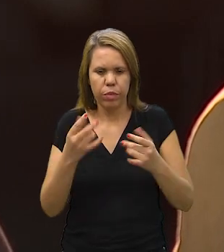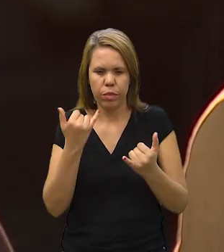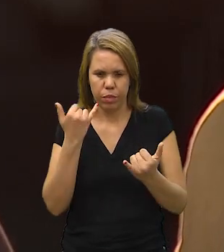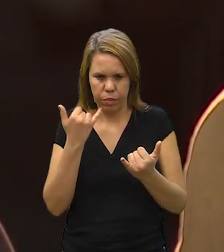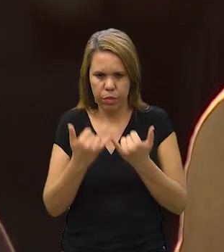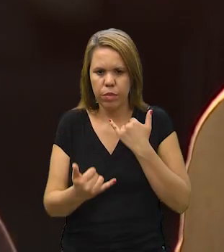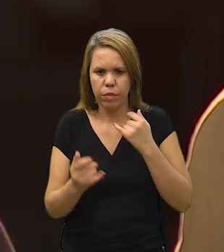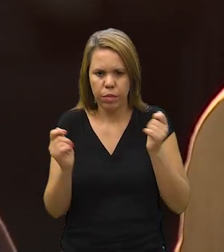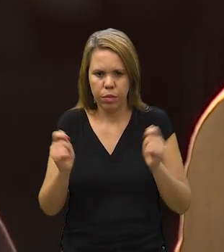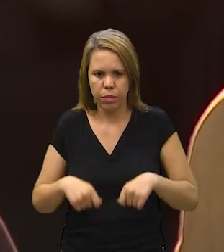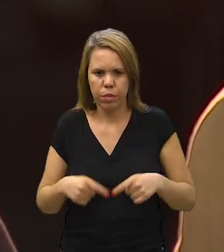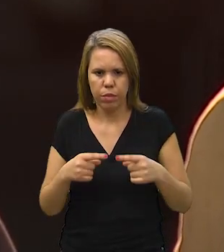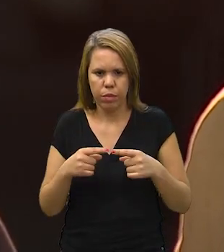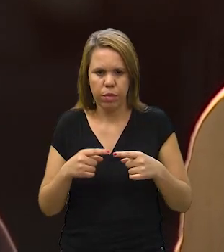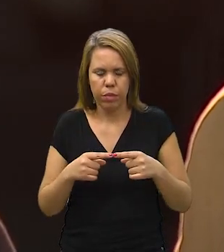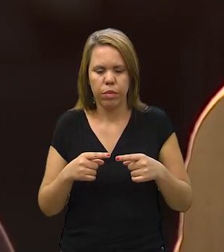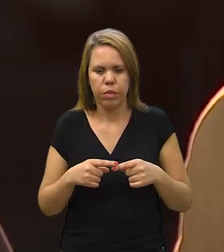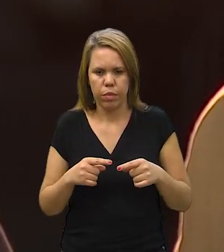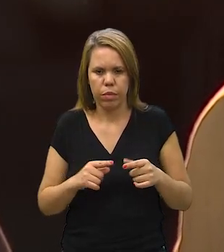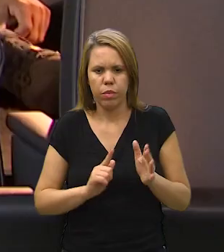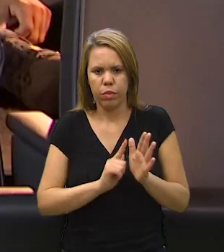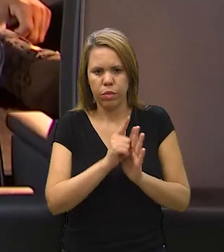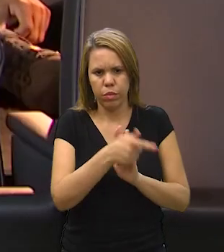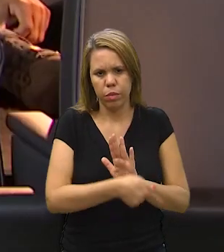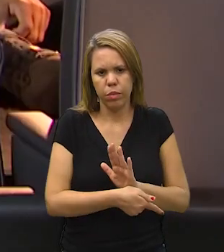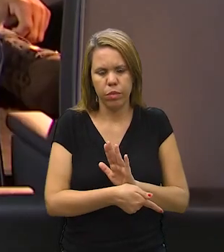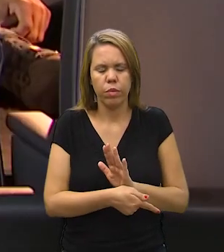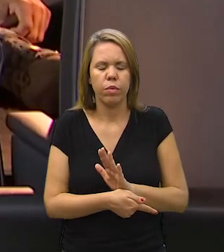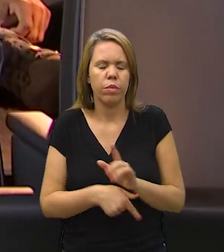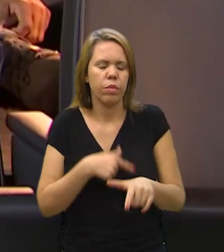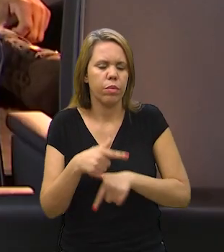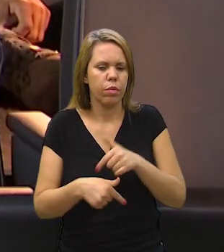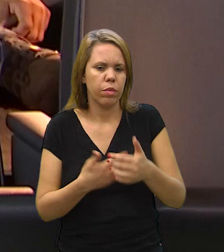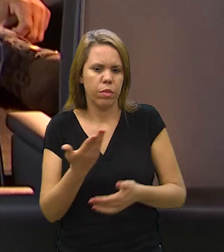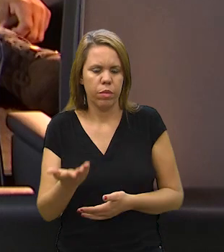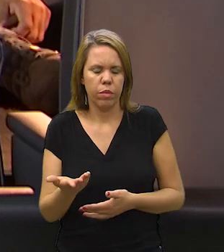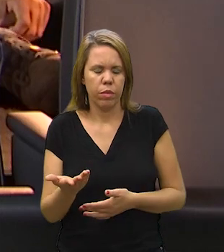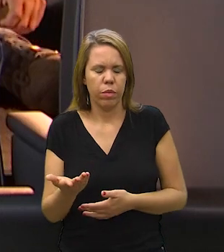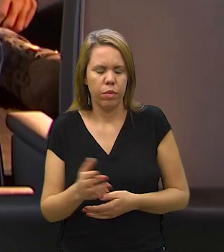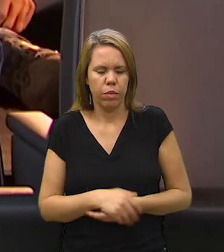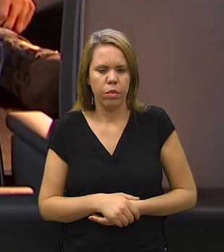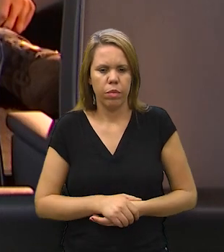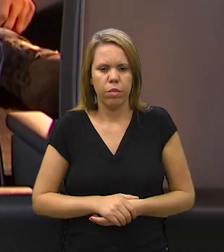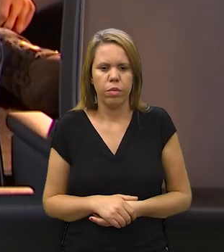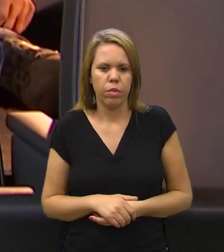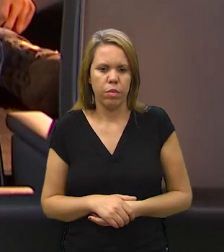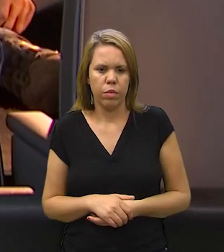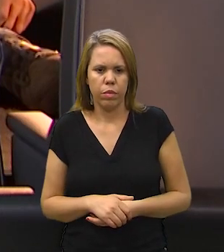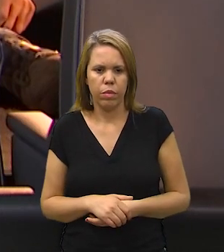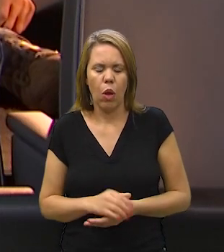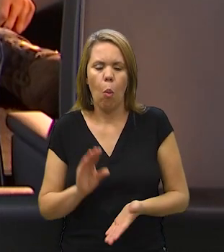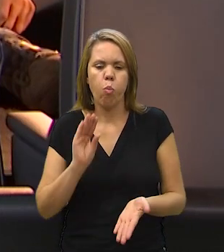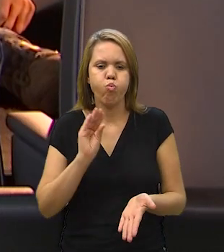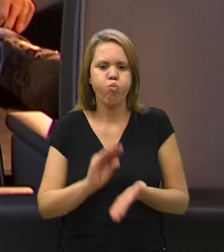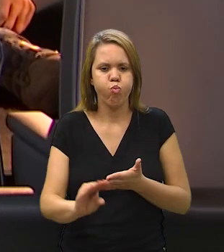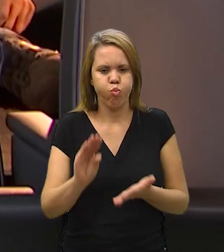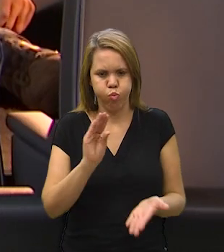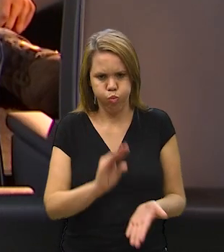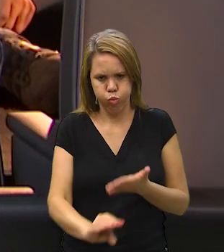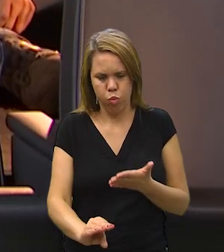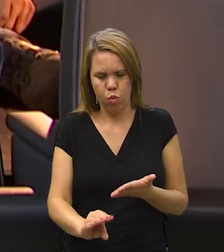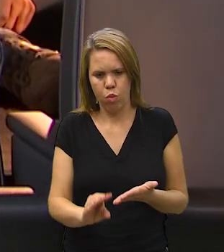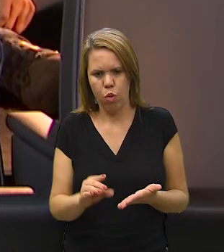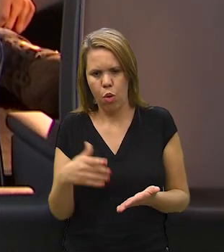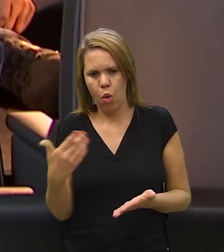fizesse jus ao gênero. E o trabalho de vocês contou com